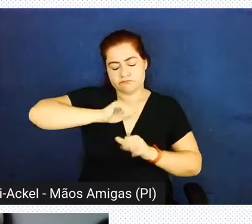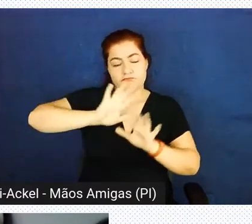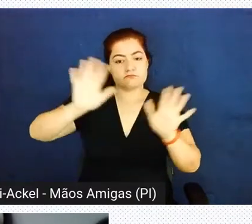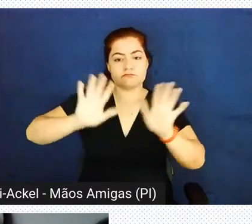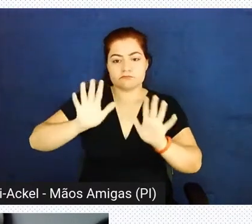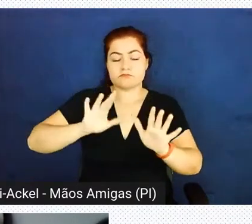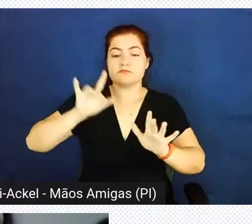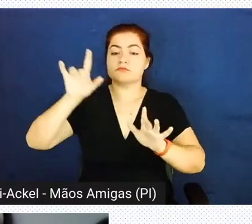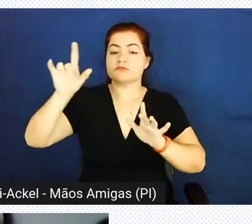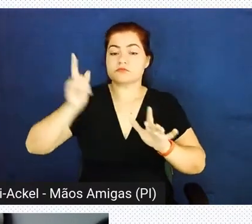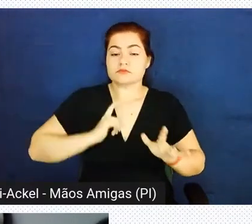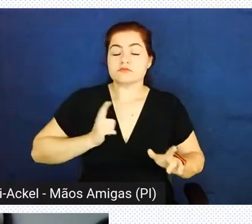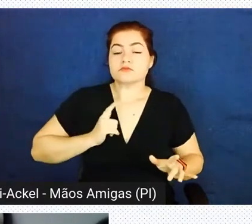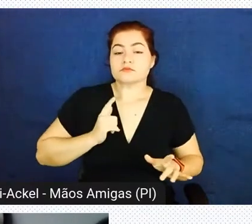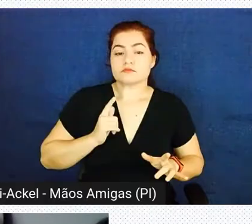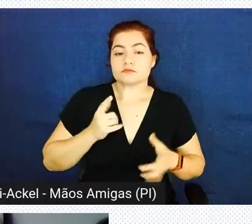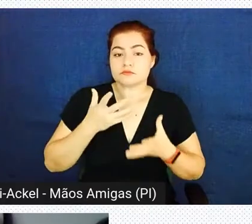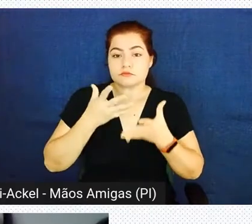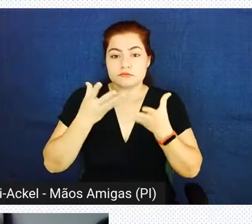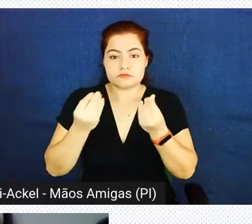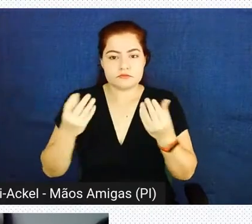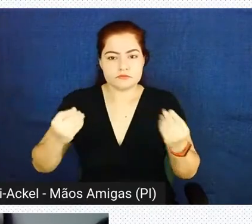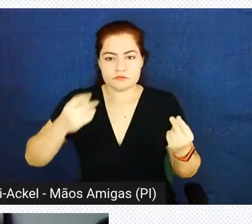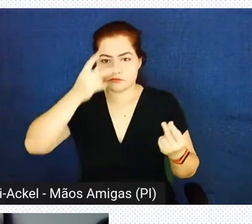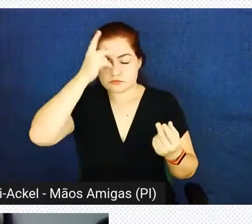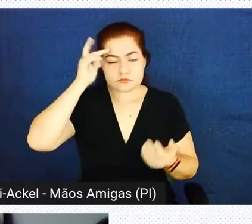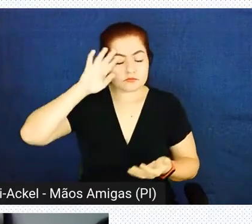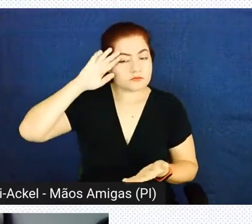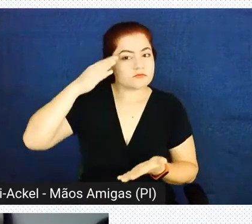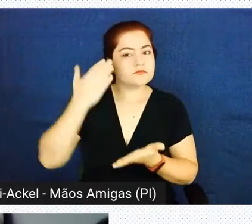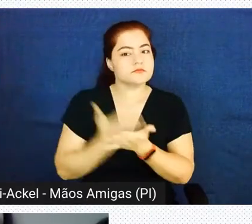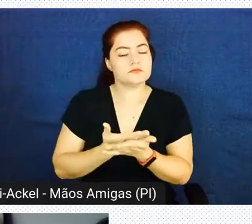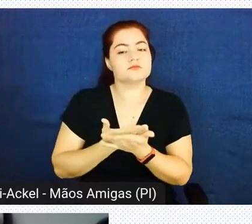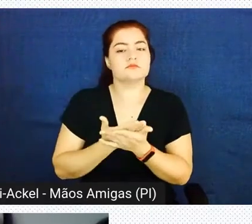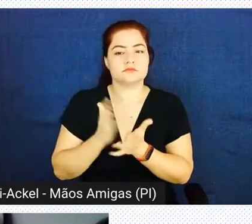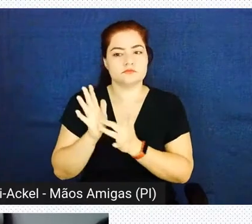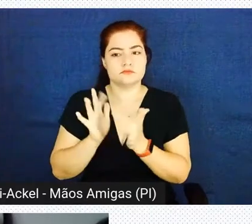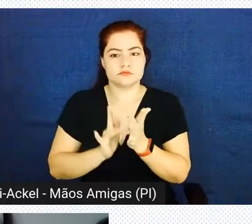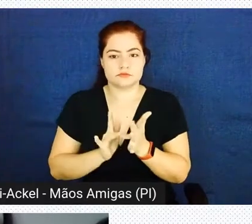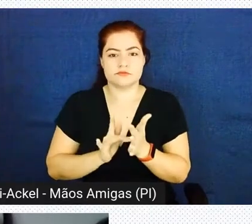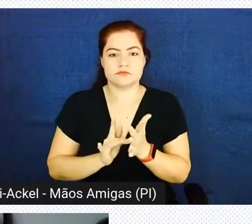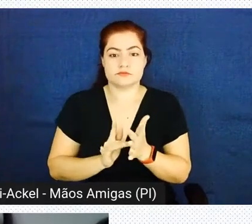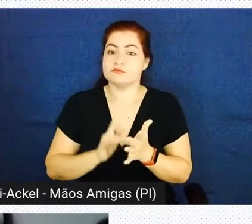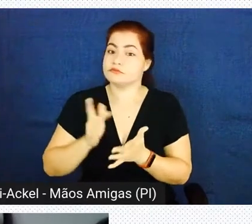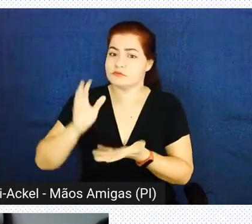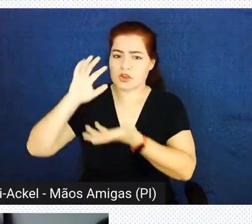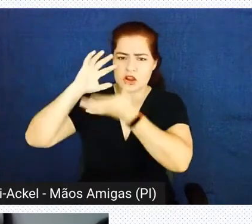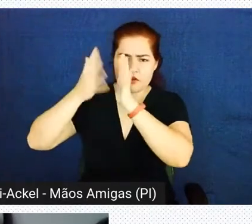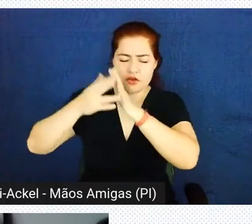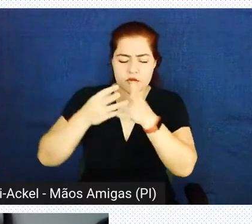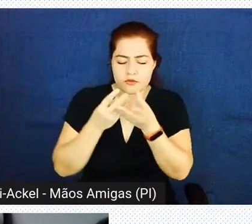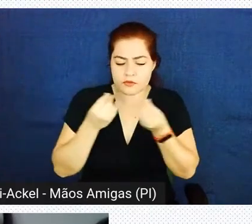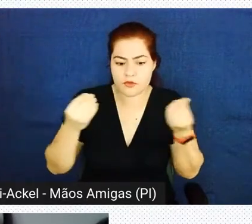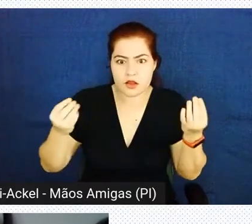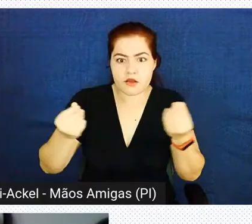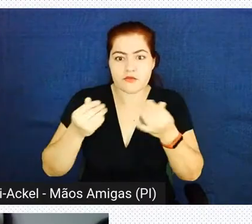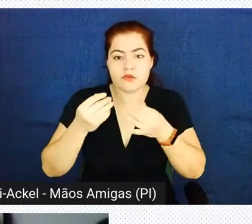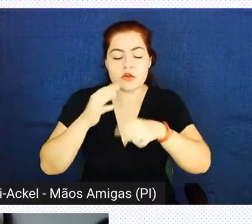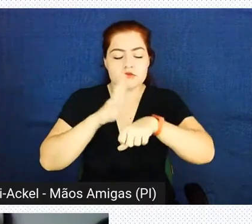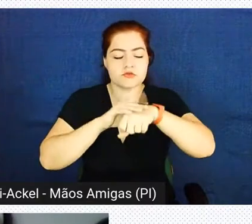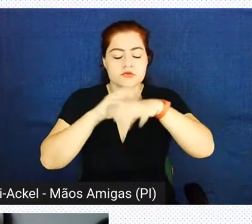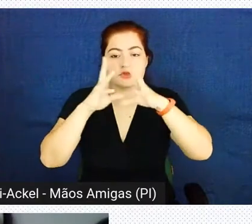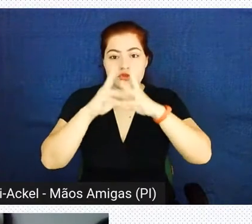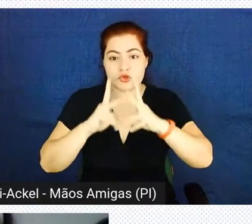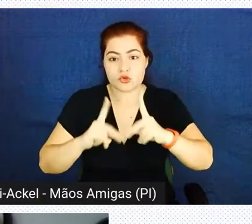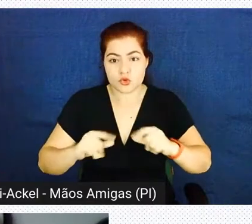que acreditavam nos seus ensinamentos. Então, os fenômenos maravilhosos de cura impressionavam as criaturas